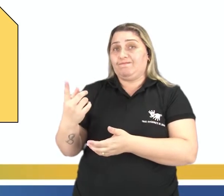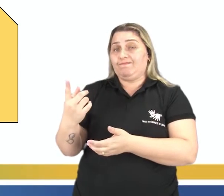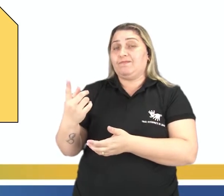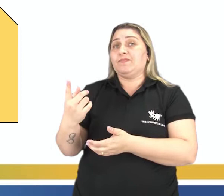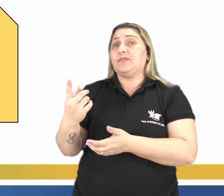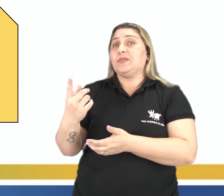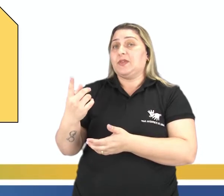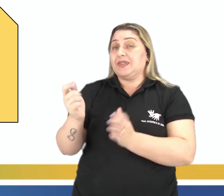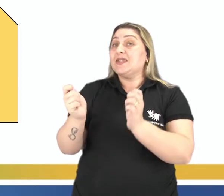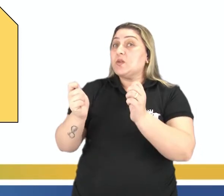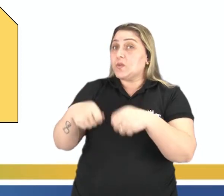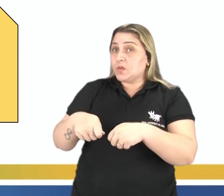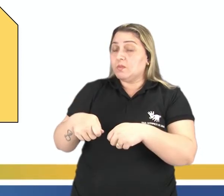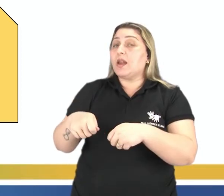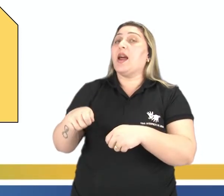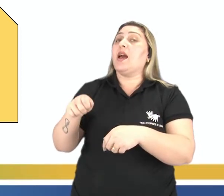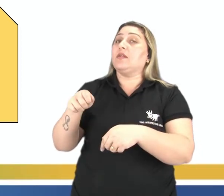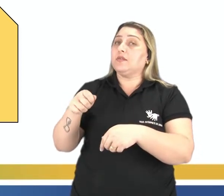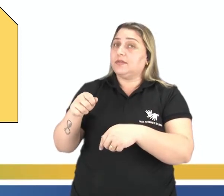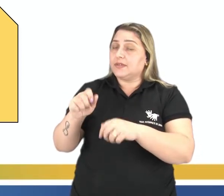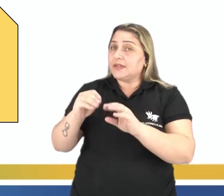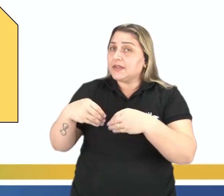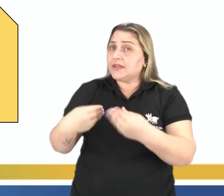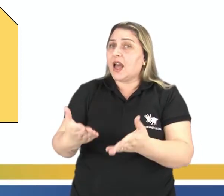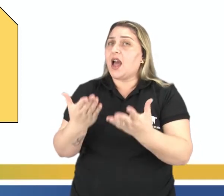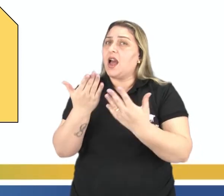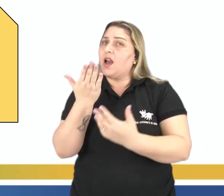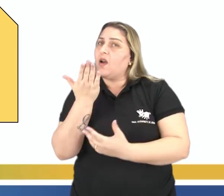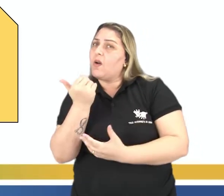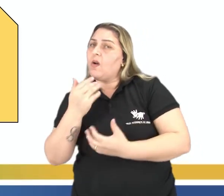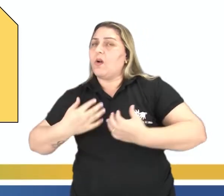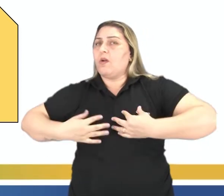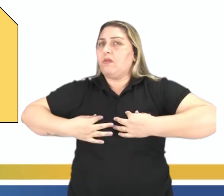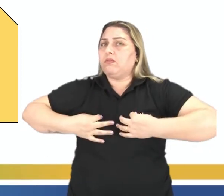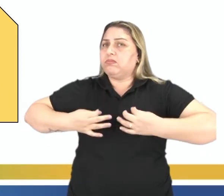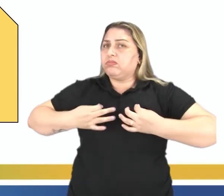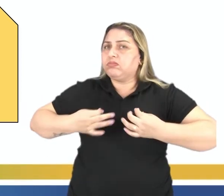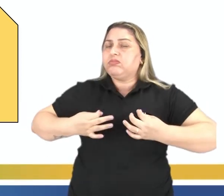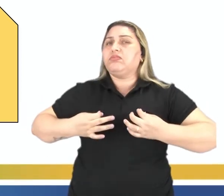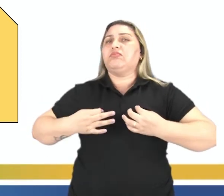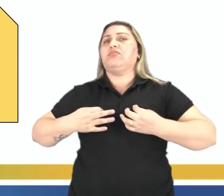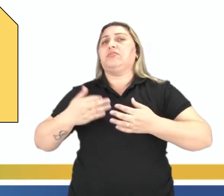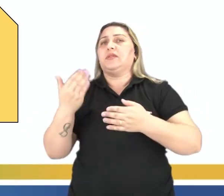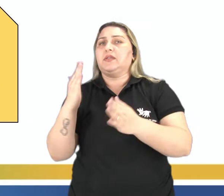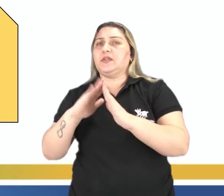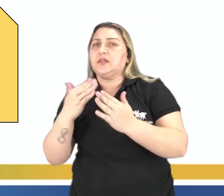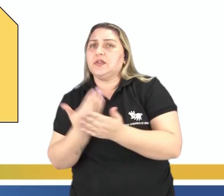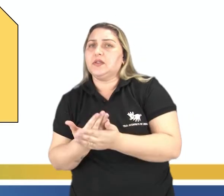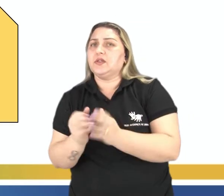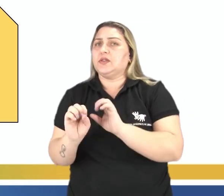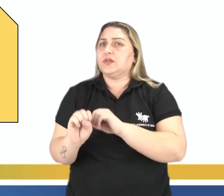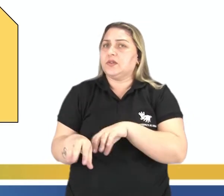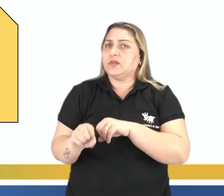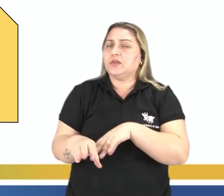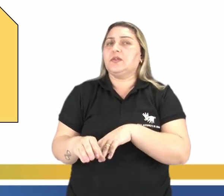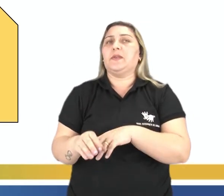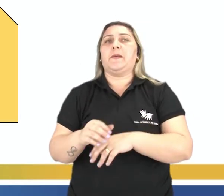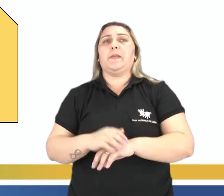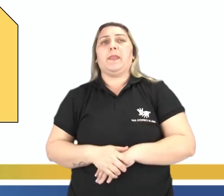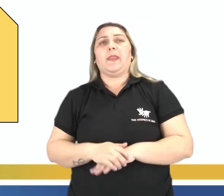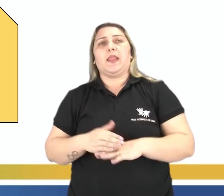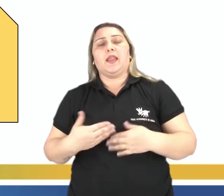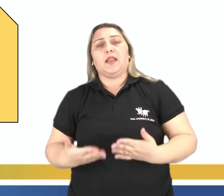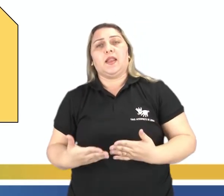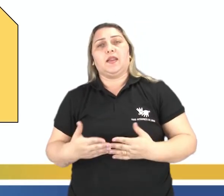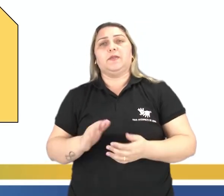caso tivessem condições para sustentá-los. Ou seja, você só poderia ter filhos se você tivesse condições para sustentá-los. E